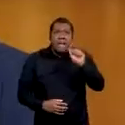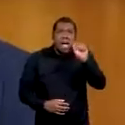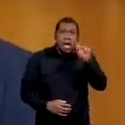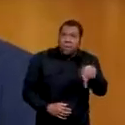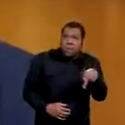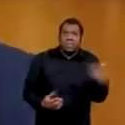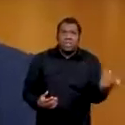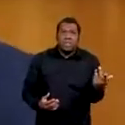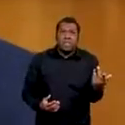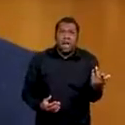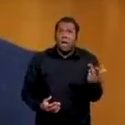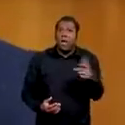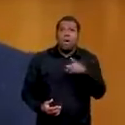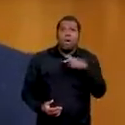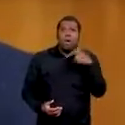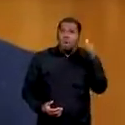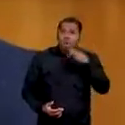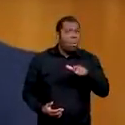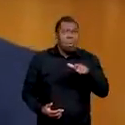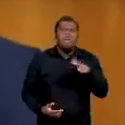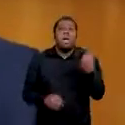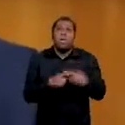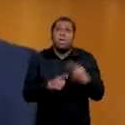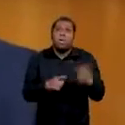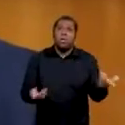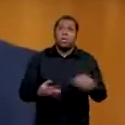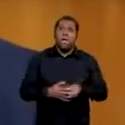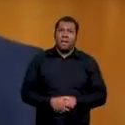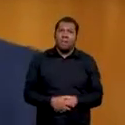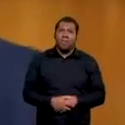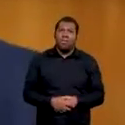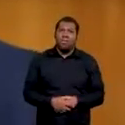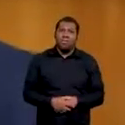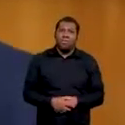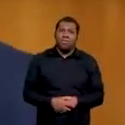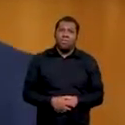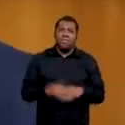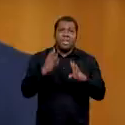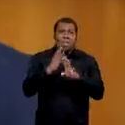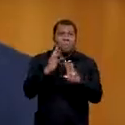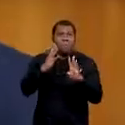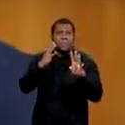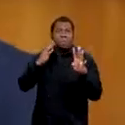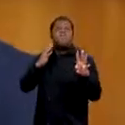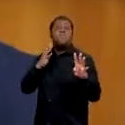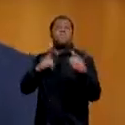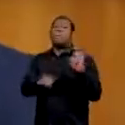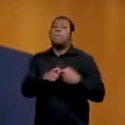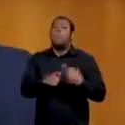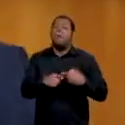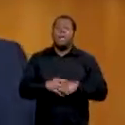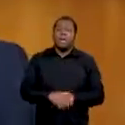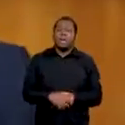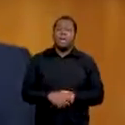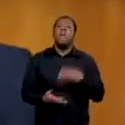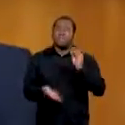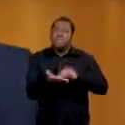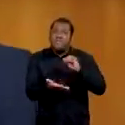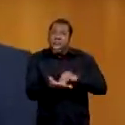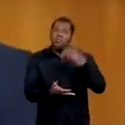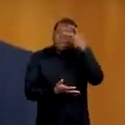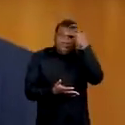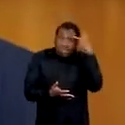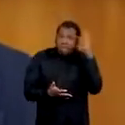com o povo e dizer por que que tem essa fila. Se é falta de funcionário, a gente tem que contratar funcionário. Se é falta